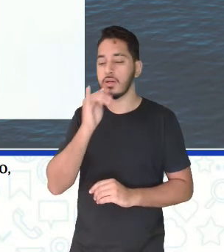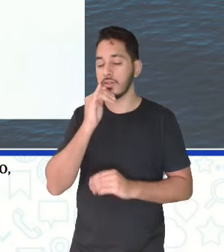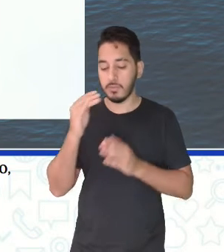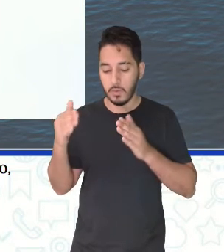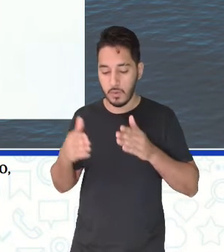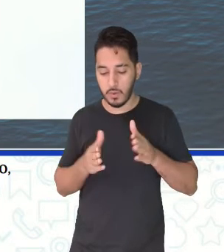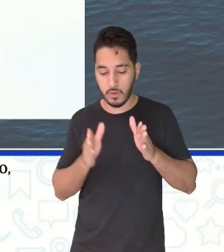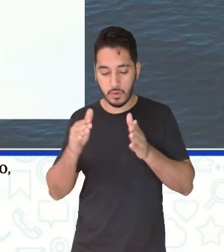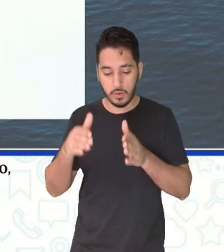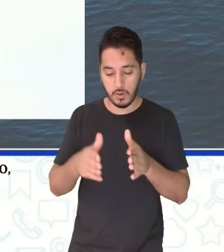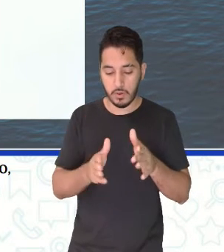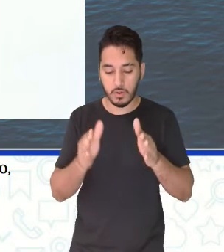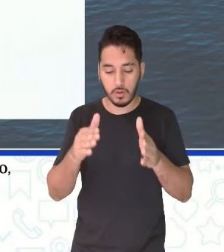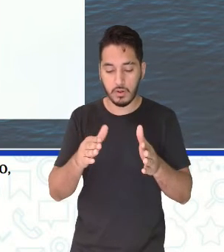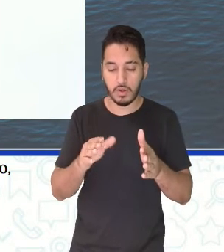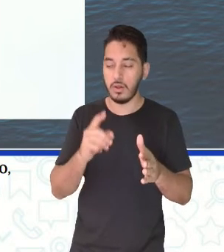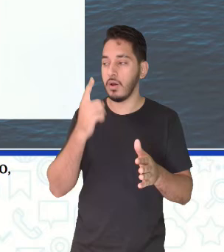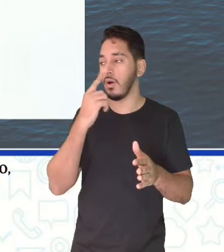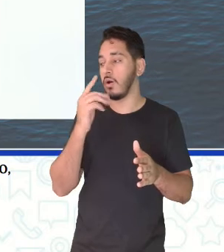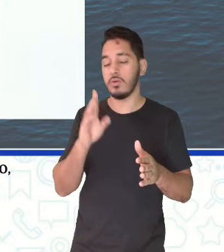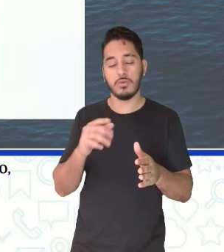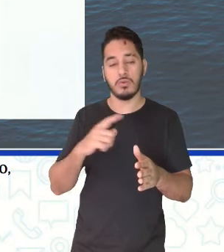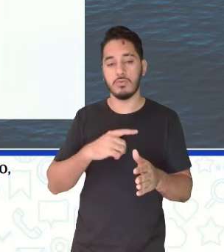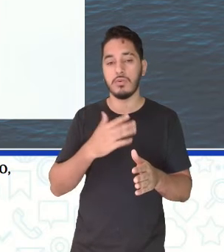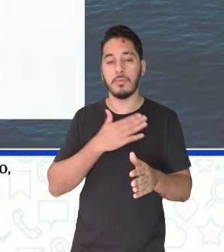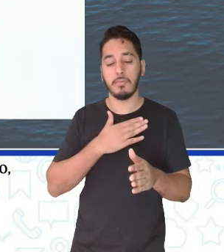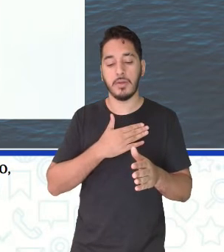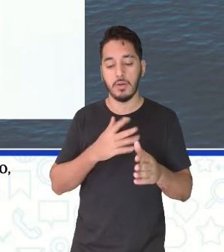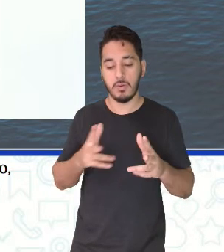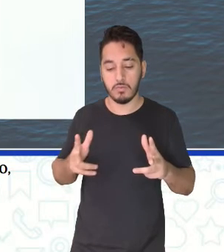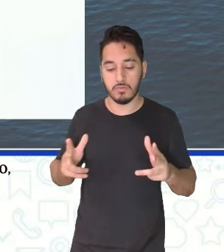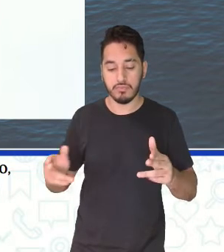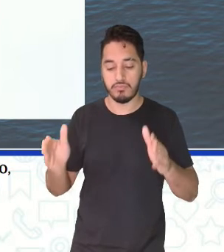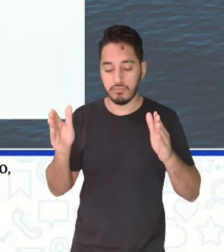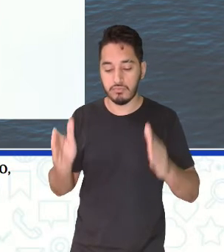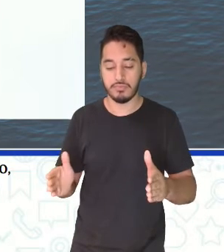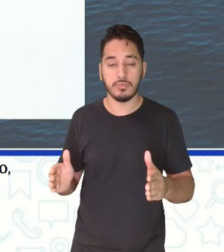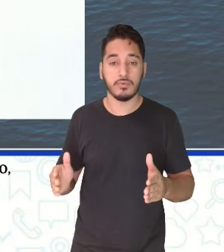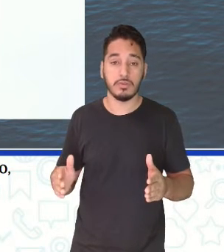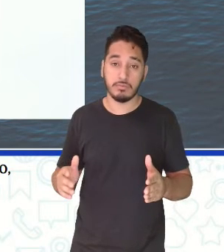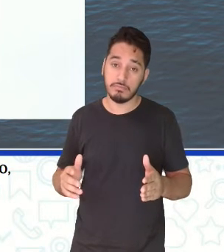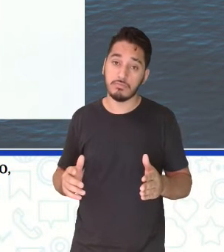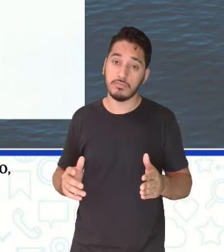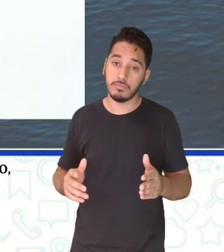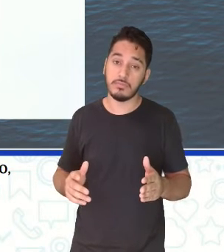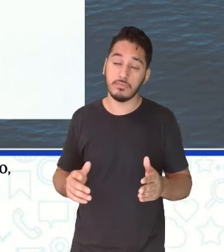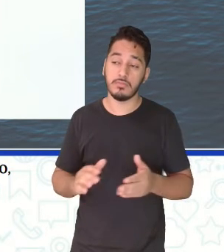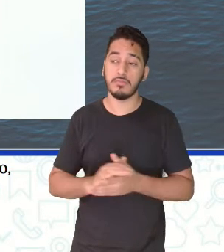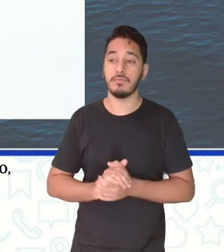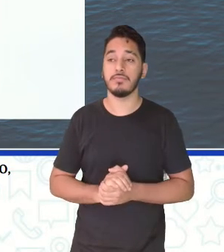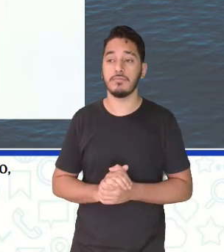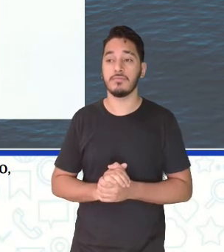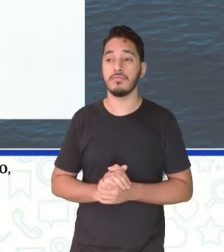mundo usa e manda passar uma cerca e bota os cabas com uns pedaços de ferro na mão, né?